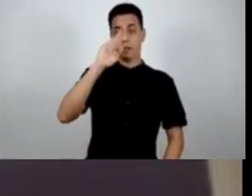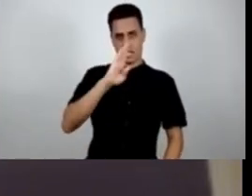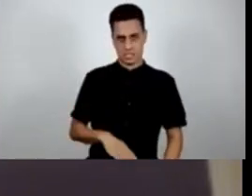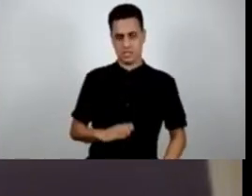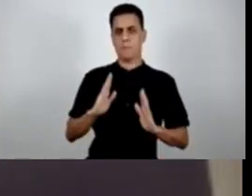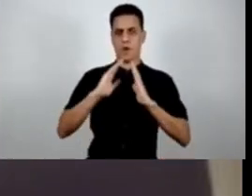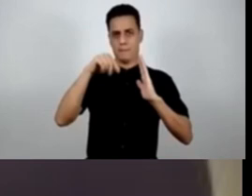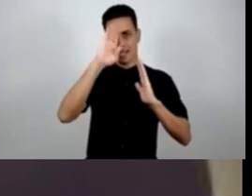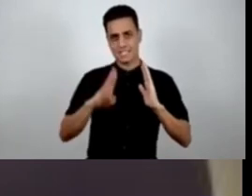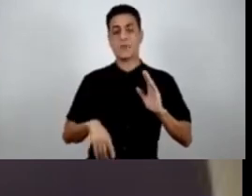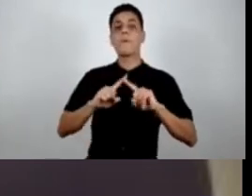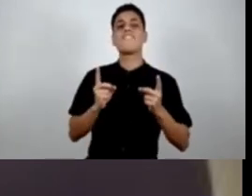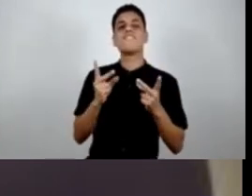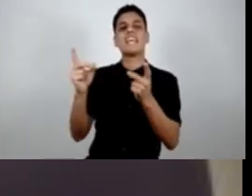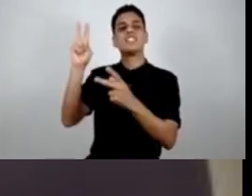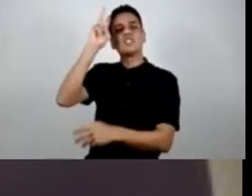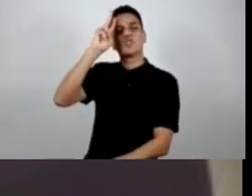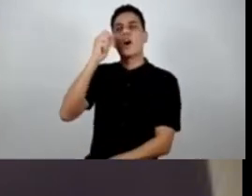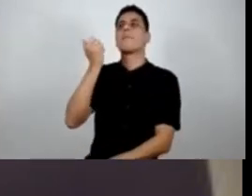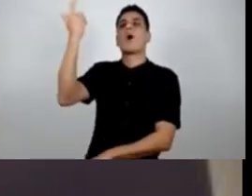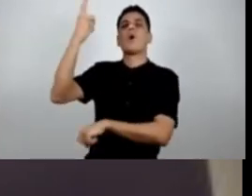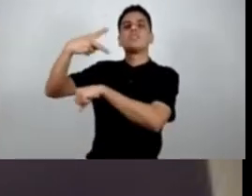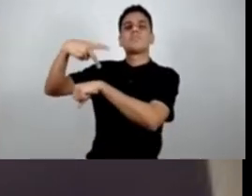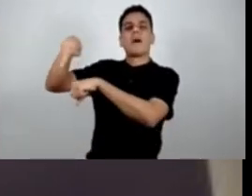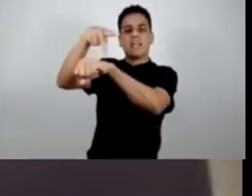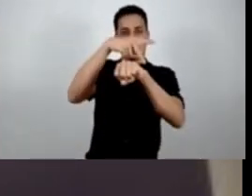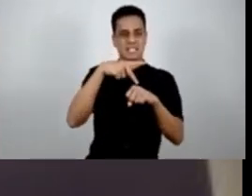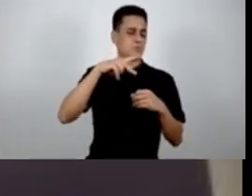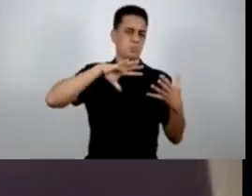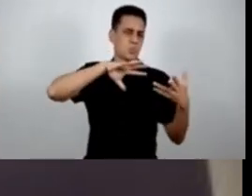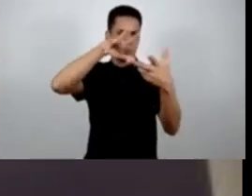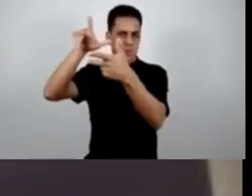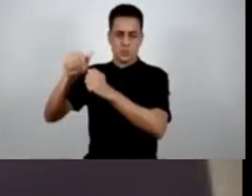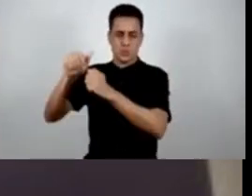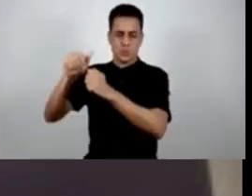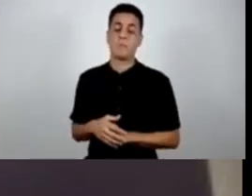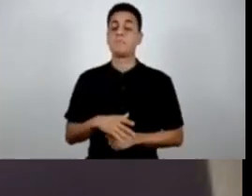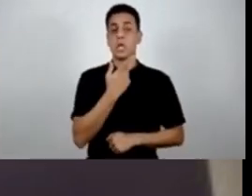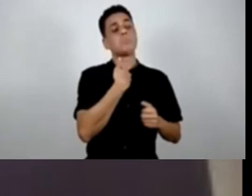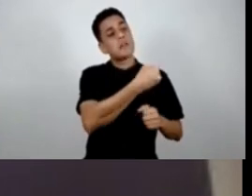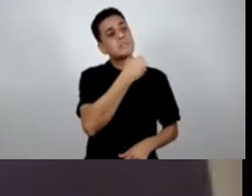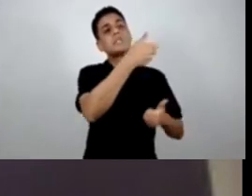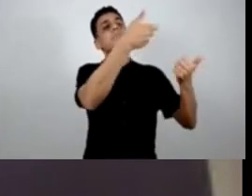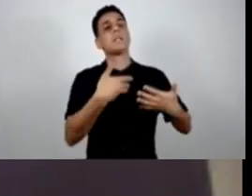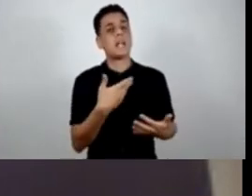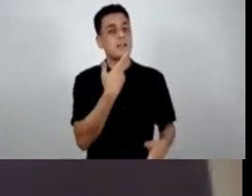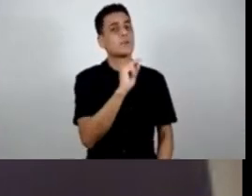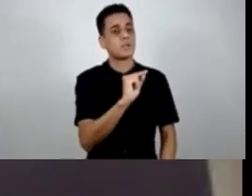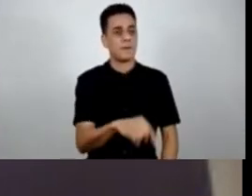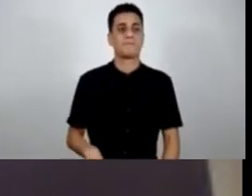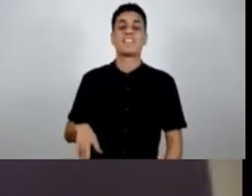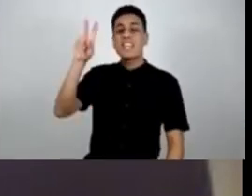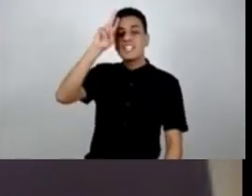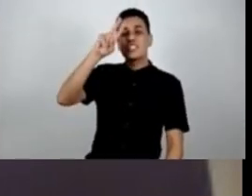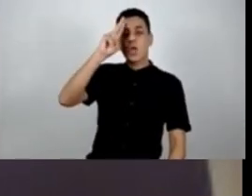pela mídia, agências noticiosas no todo mundo. E ele me diz, histórias de criminosos eu não